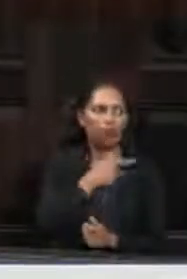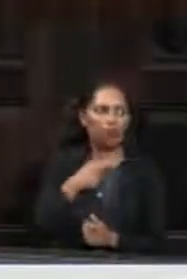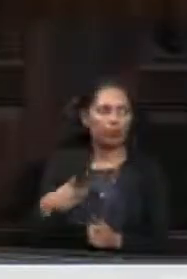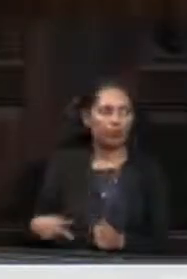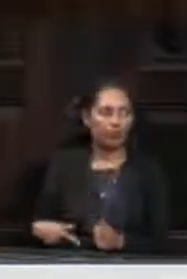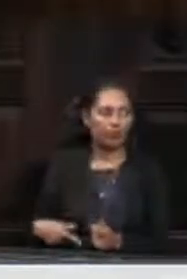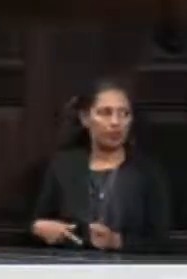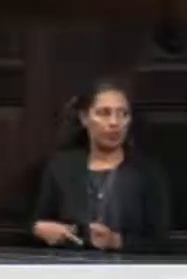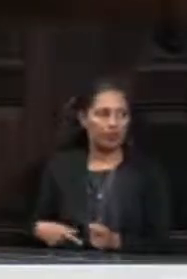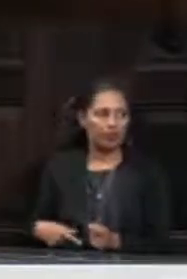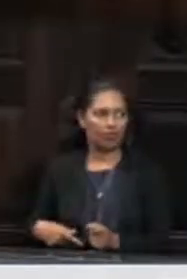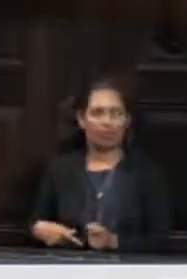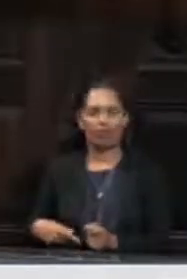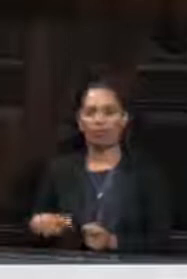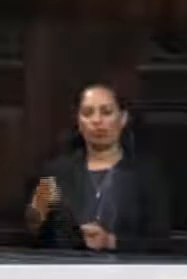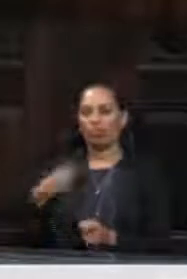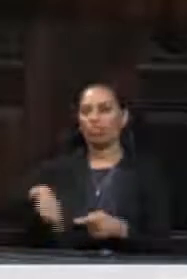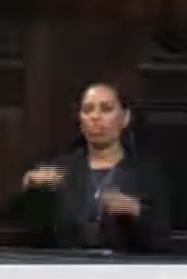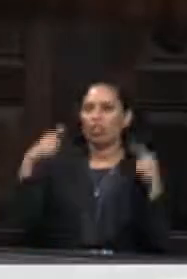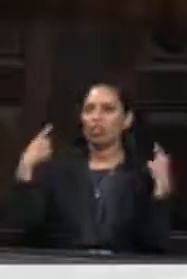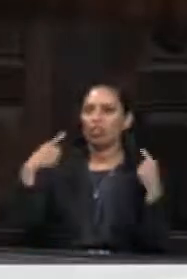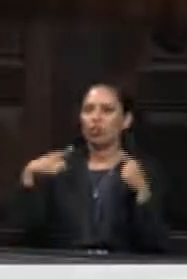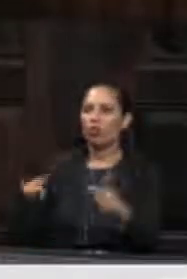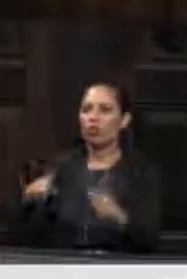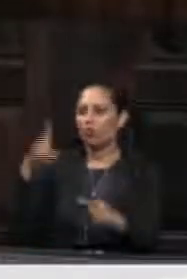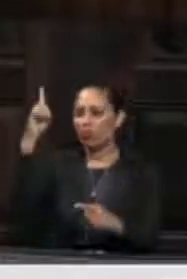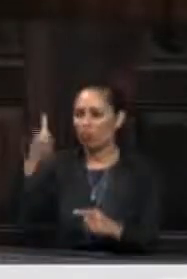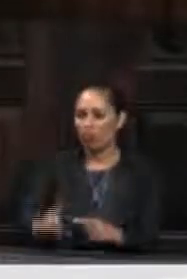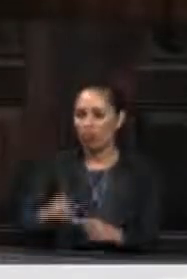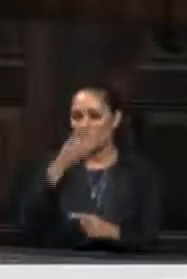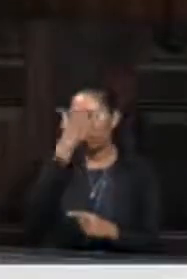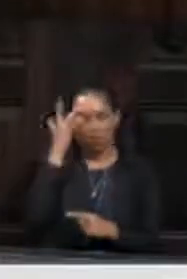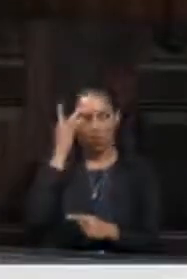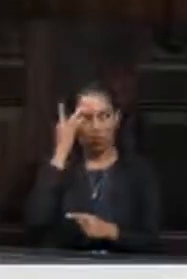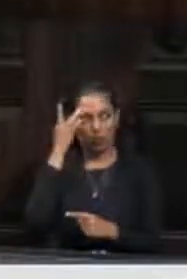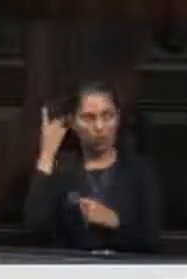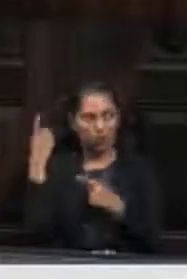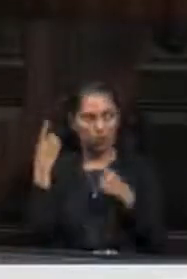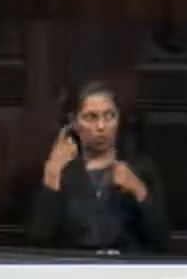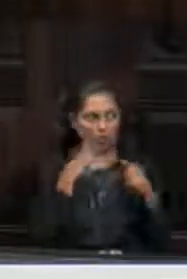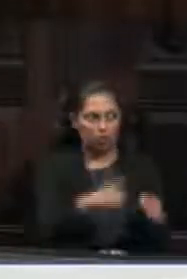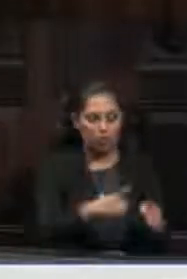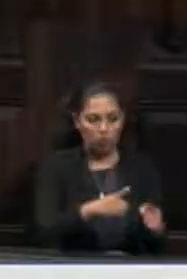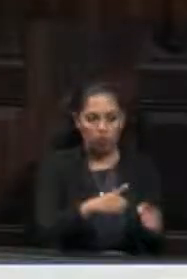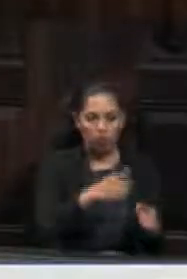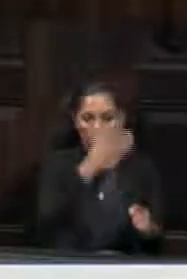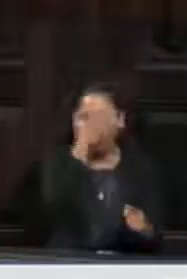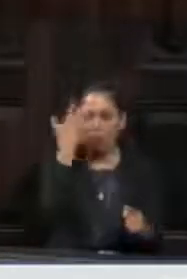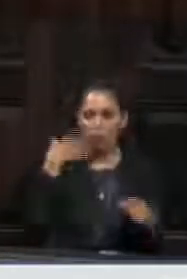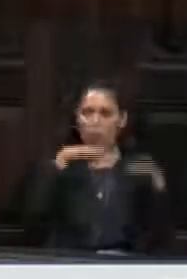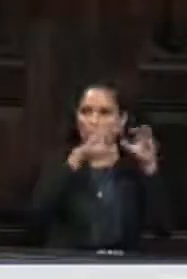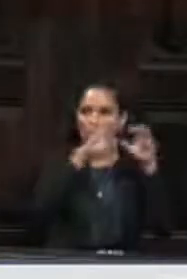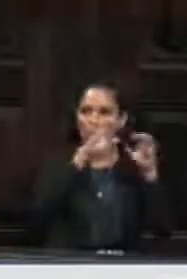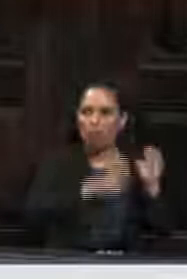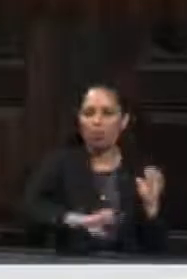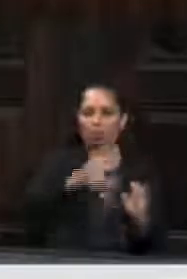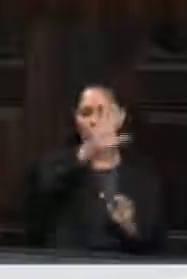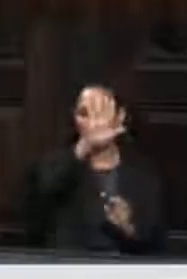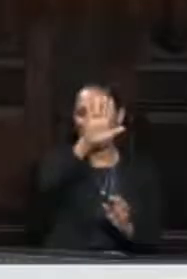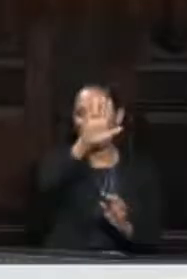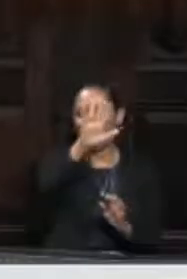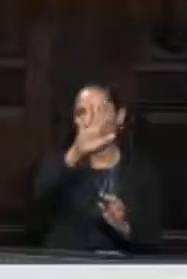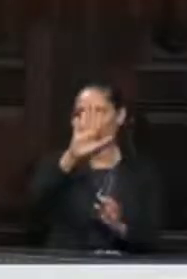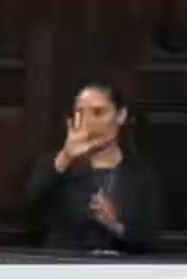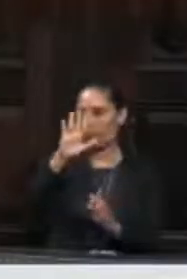há oposição entre os direitos humanos e a religião evangélica, e a igreja evangélica. Muito